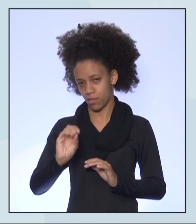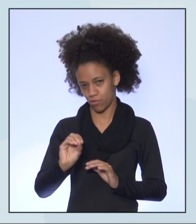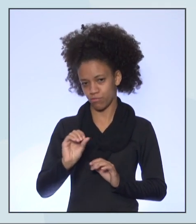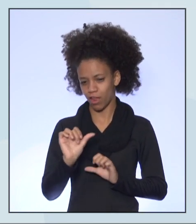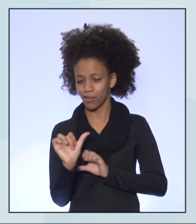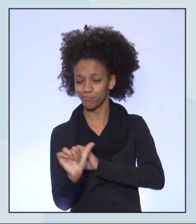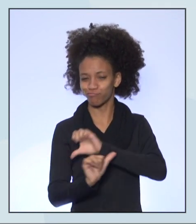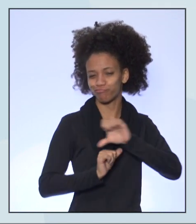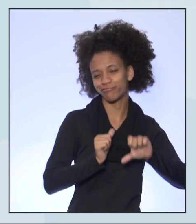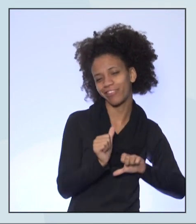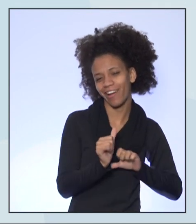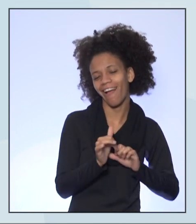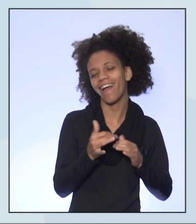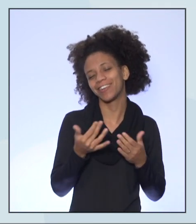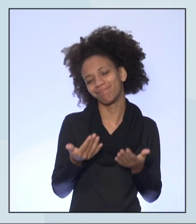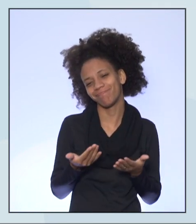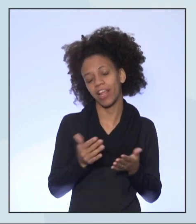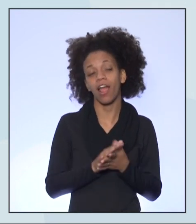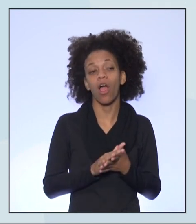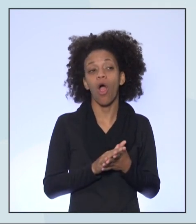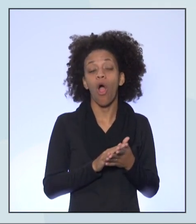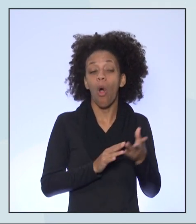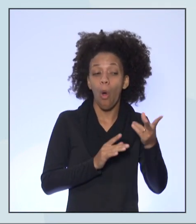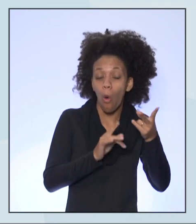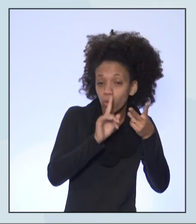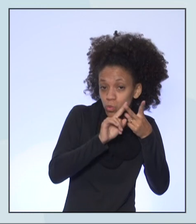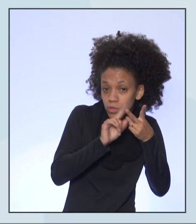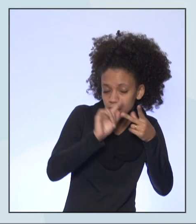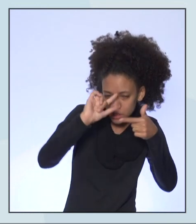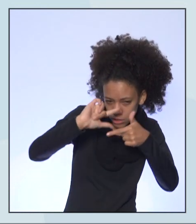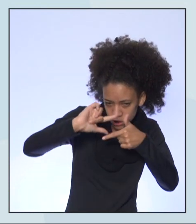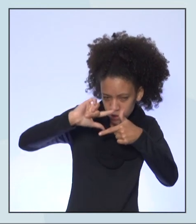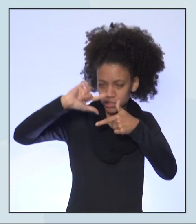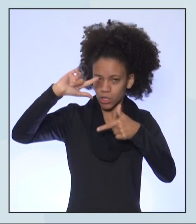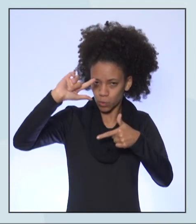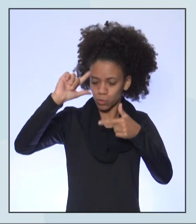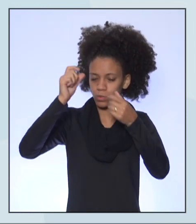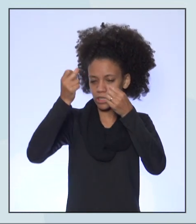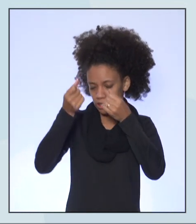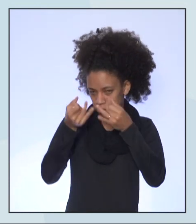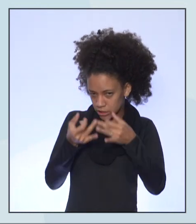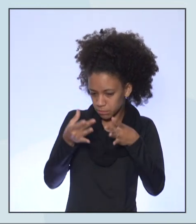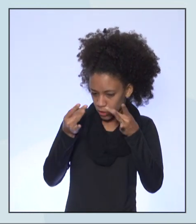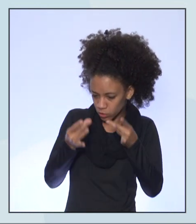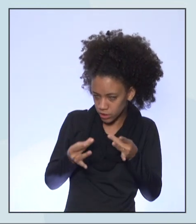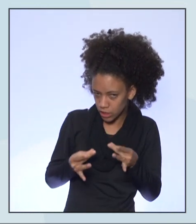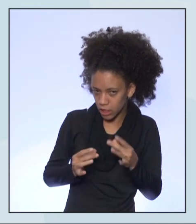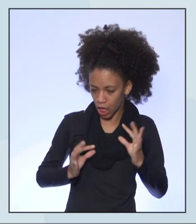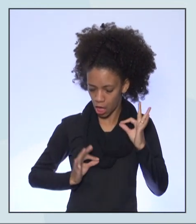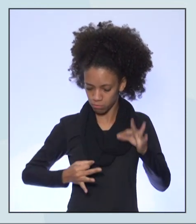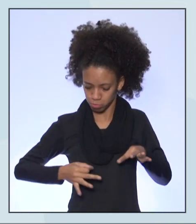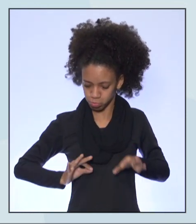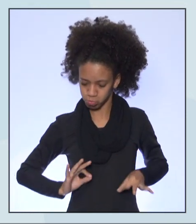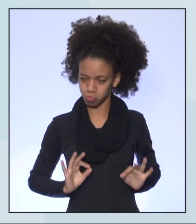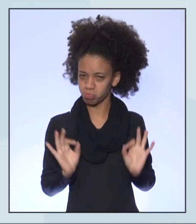trocaram. Não é o clero. Esse segundo, que a professora Priscila descreveu como roupas